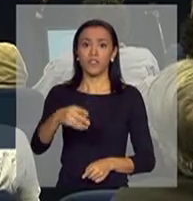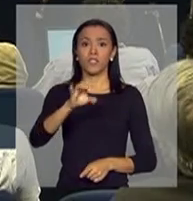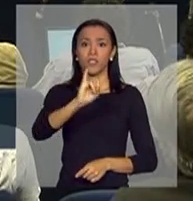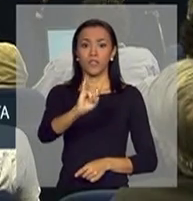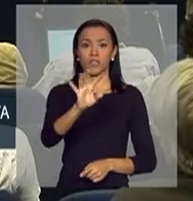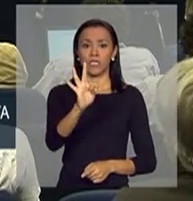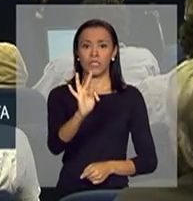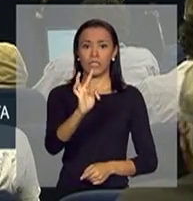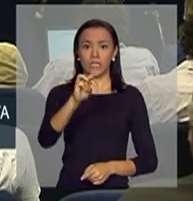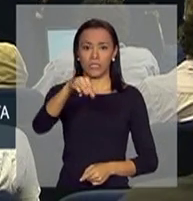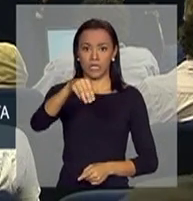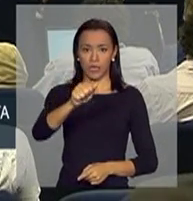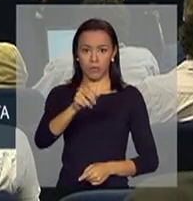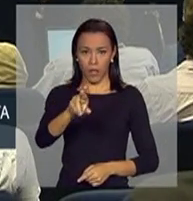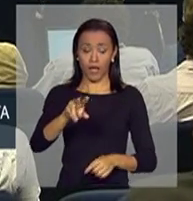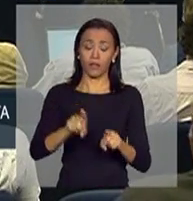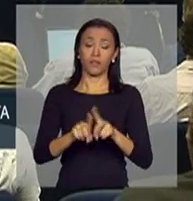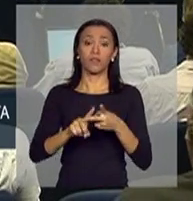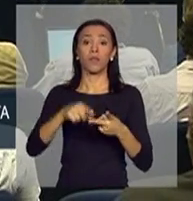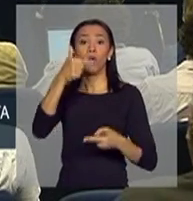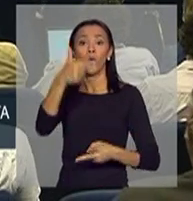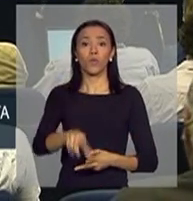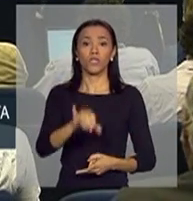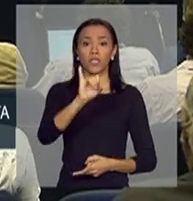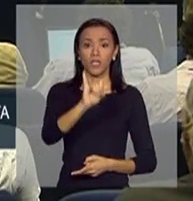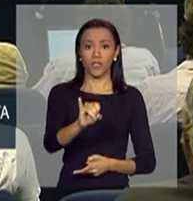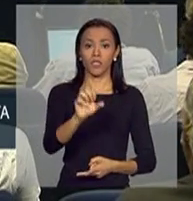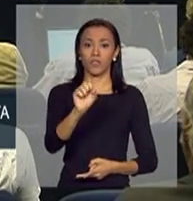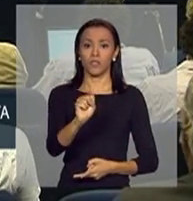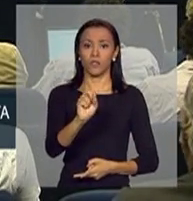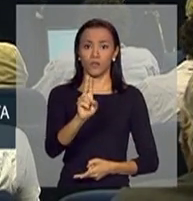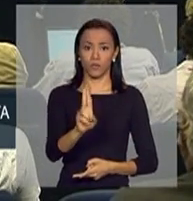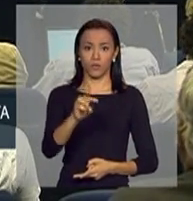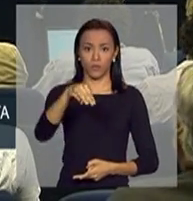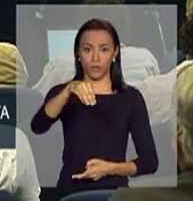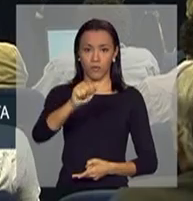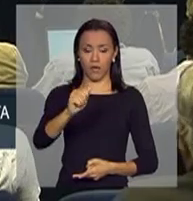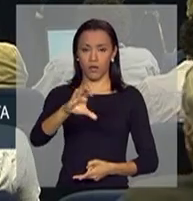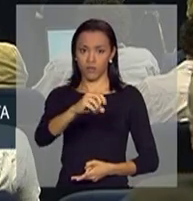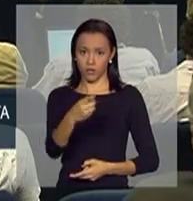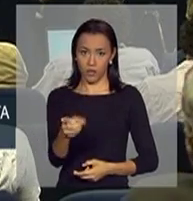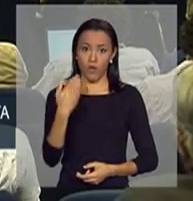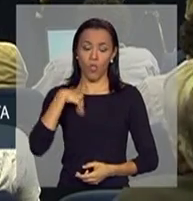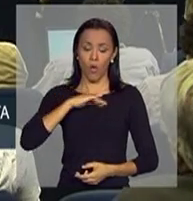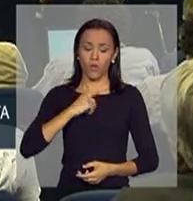Com relação à questão da exumação, nós estamos tentando preparar